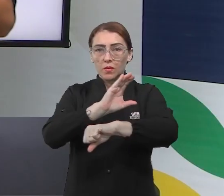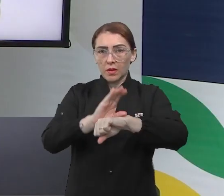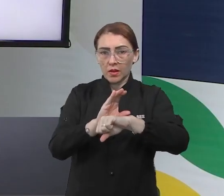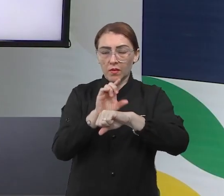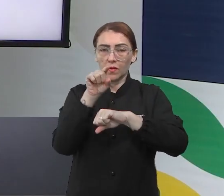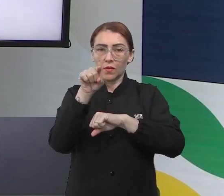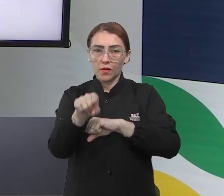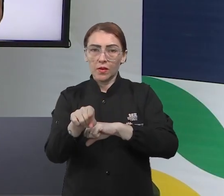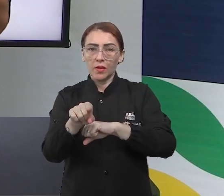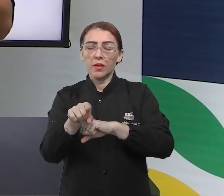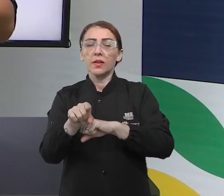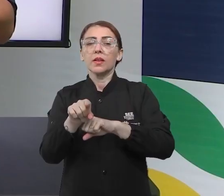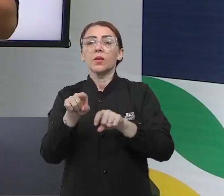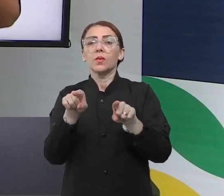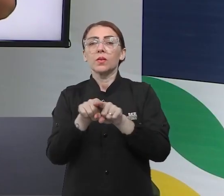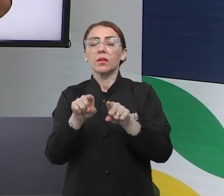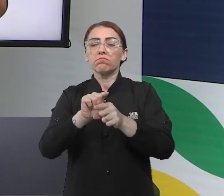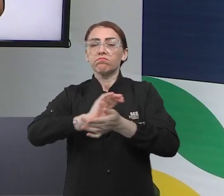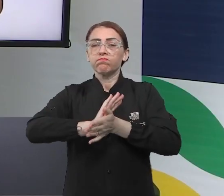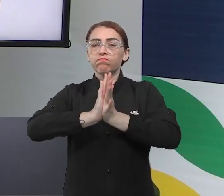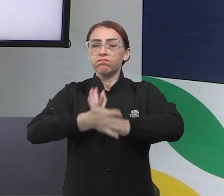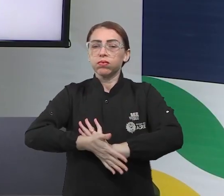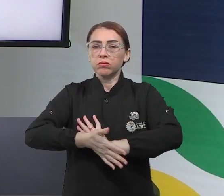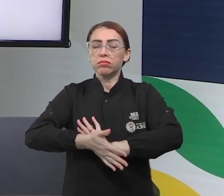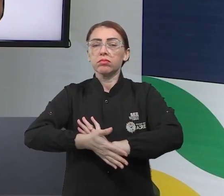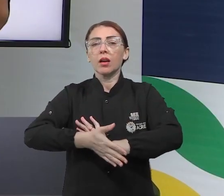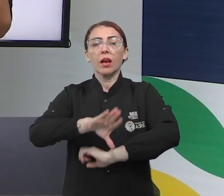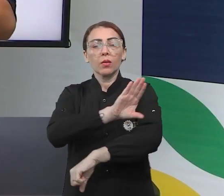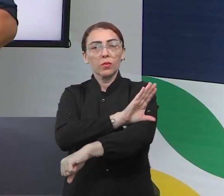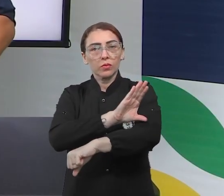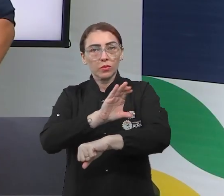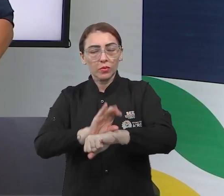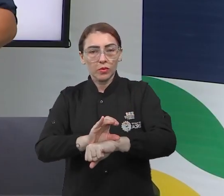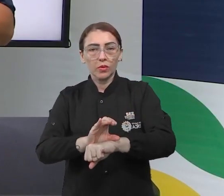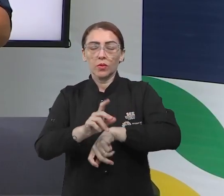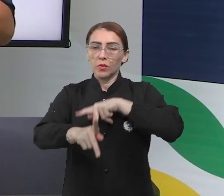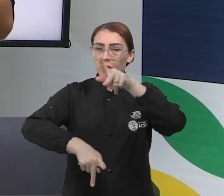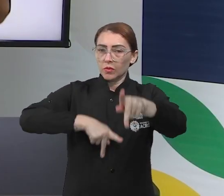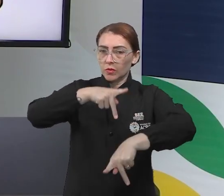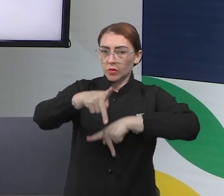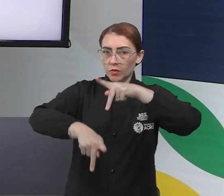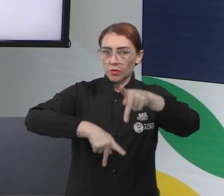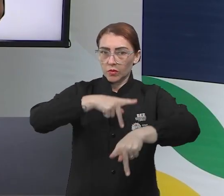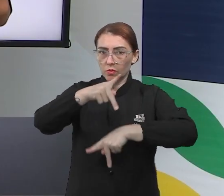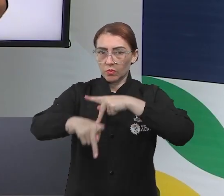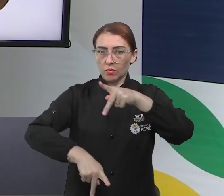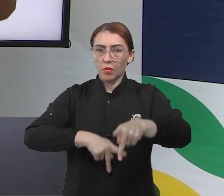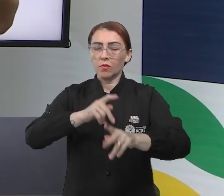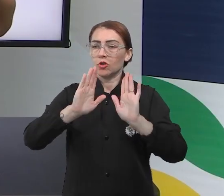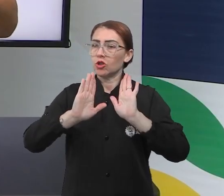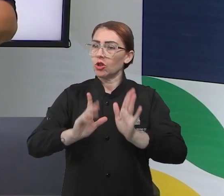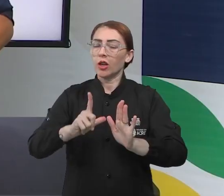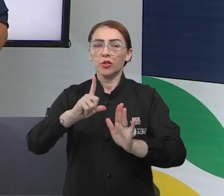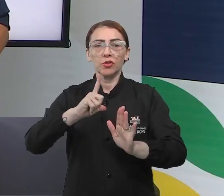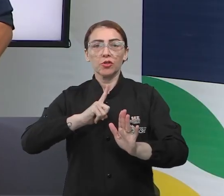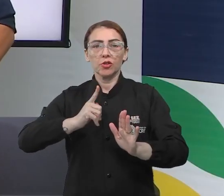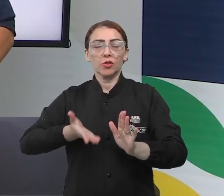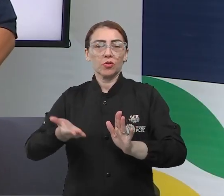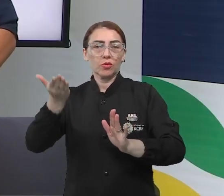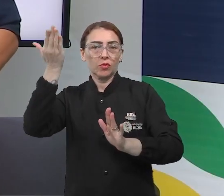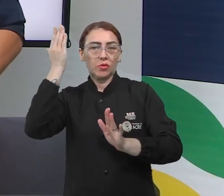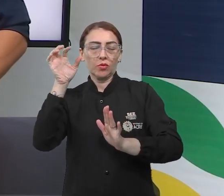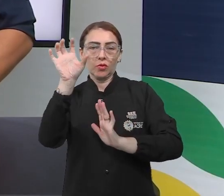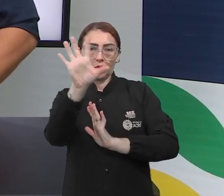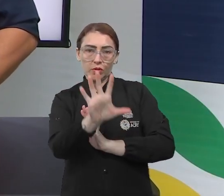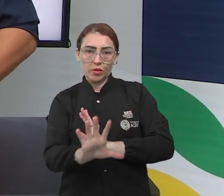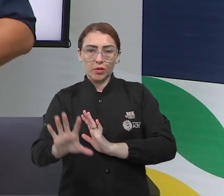você sufoca e aniquila a cultura dos povos pré-existentes, que já existiam nas